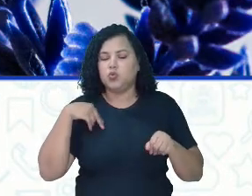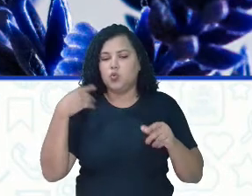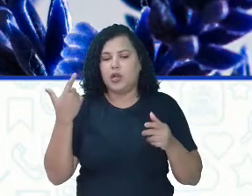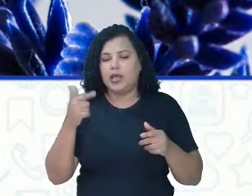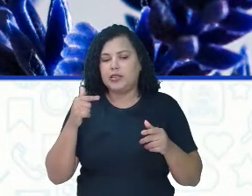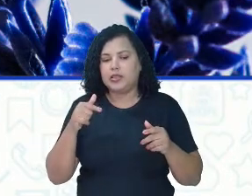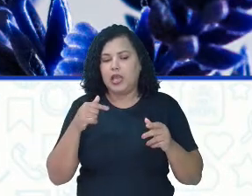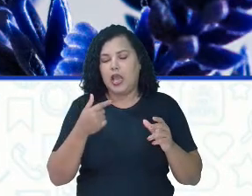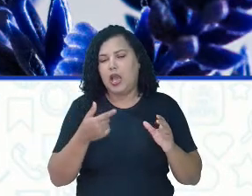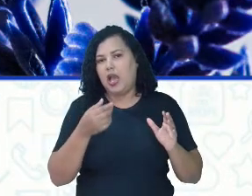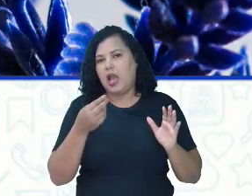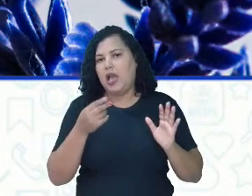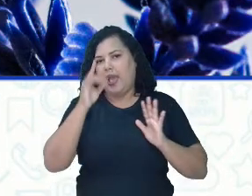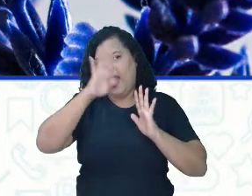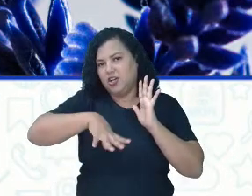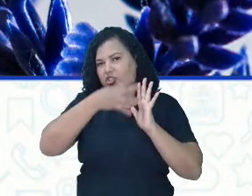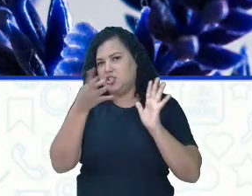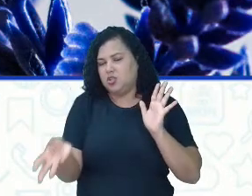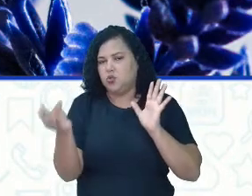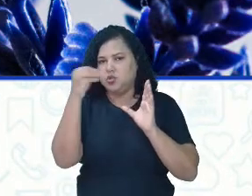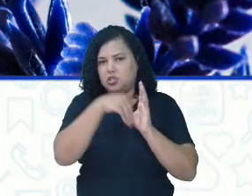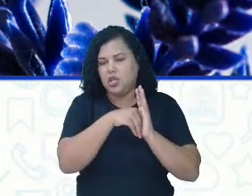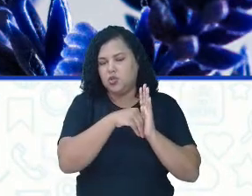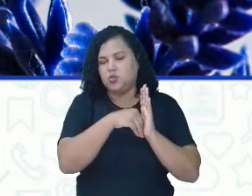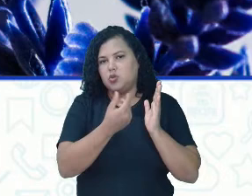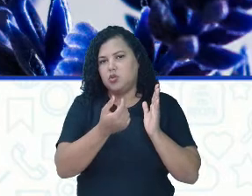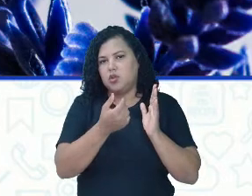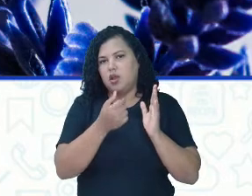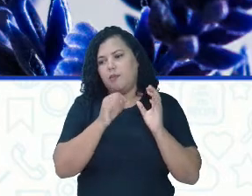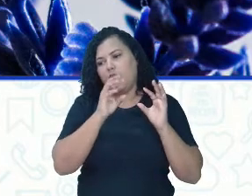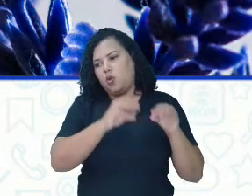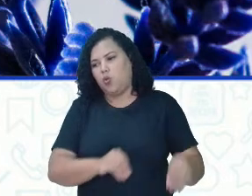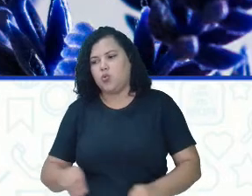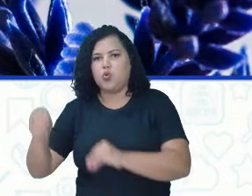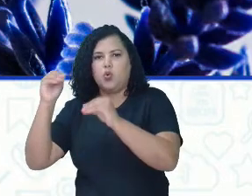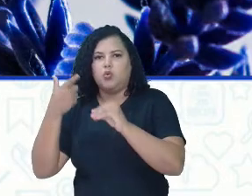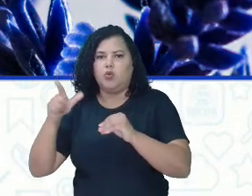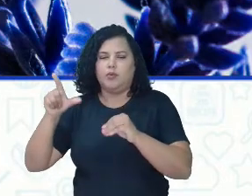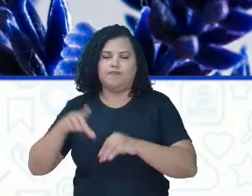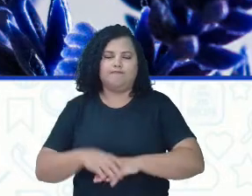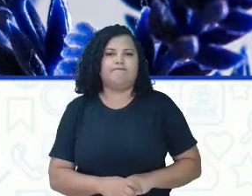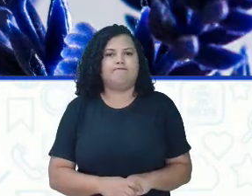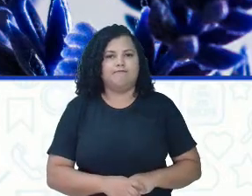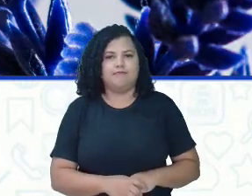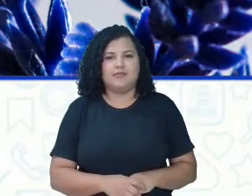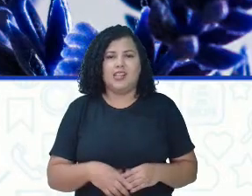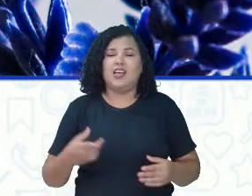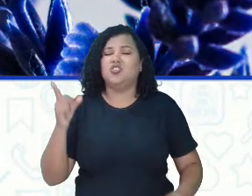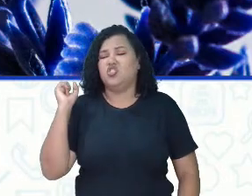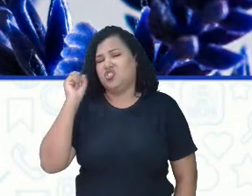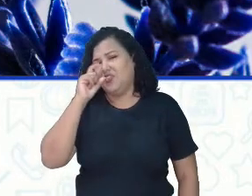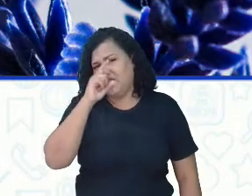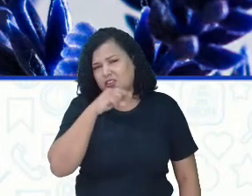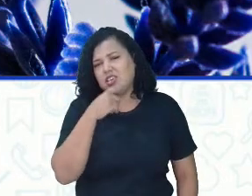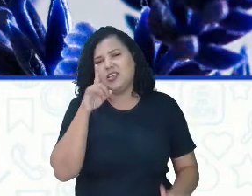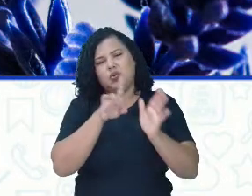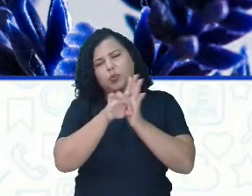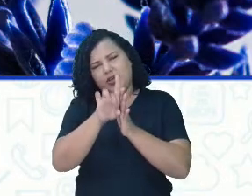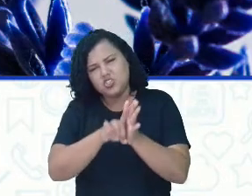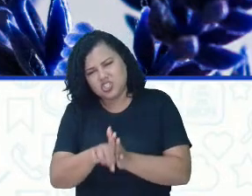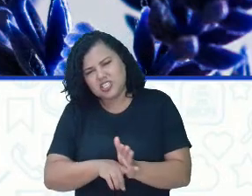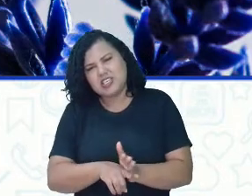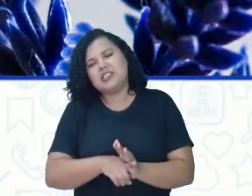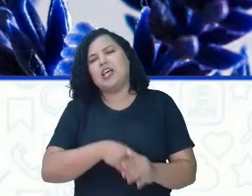em um programa de computador para simplesmente recarregá-la em um novo aparelho. Será árduo garimpar os números